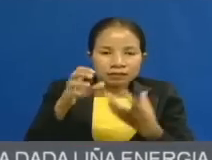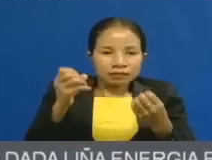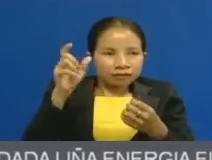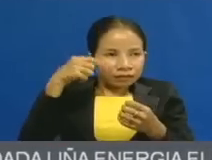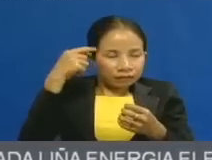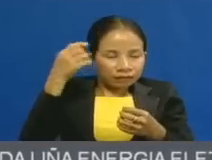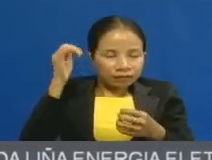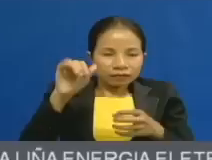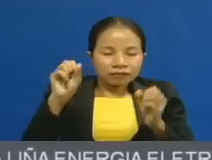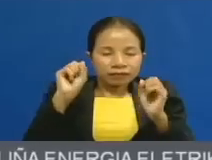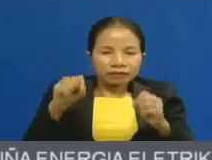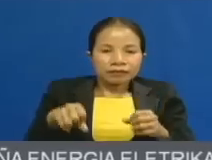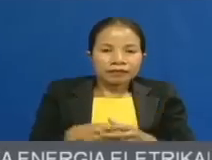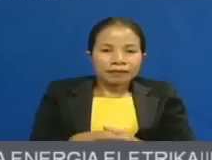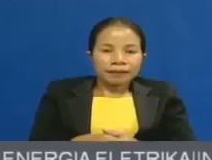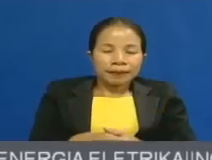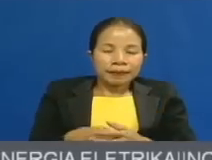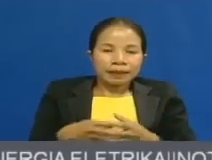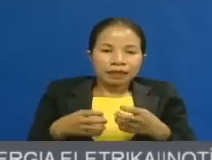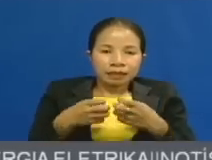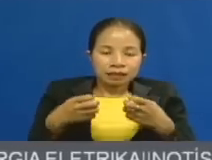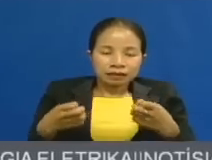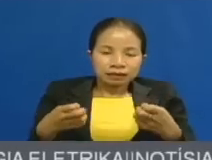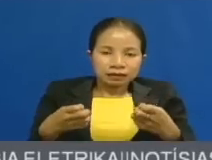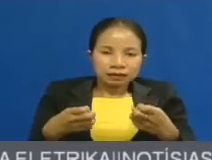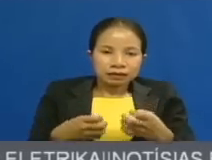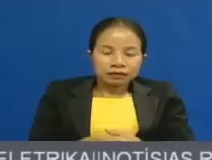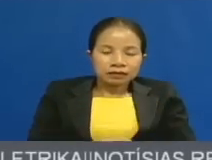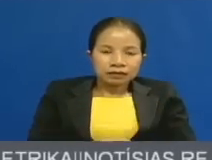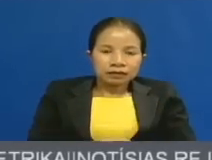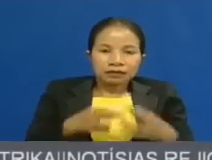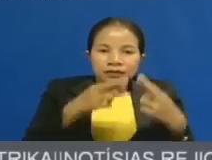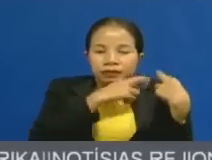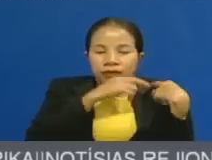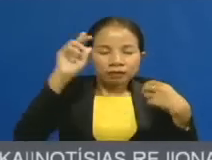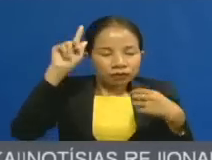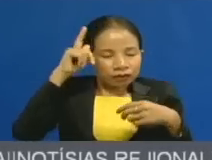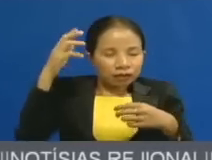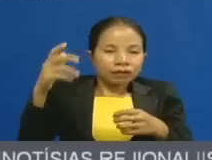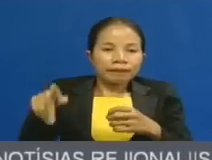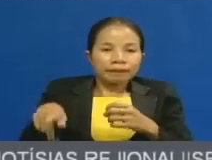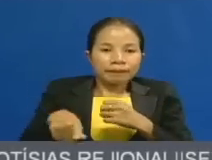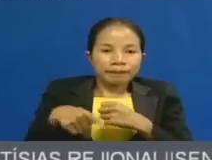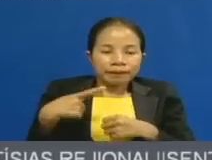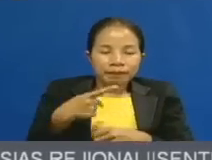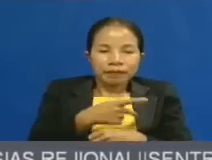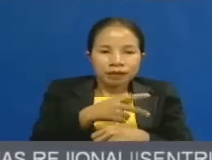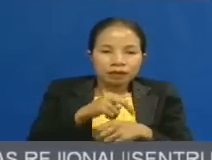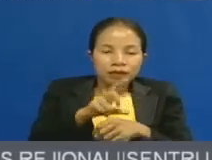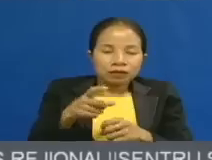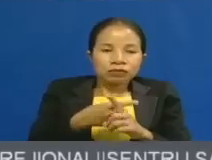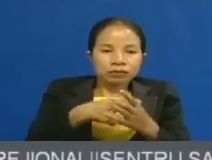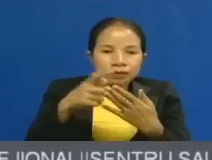governação sir bel supera tiha sir bel ambil ahli poder político e parlamento nacional nem li os